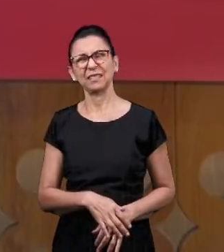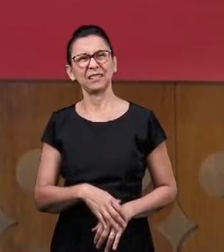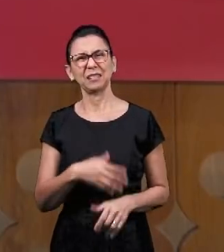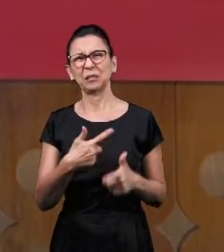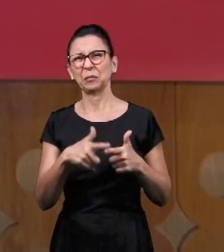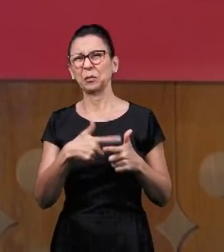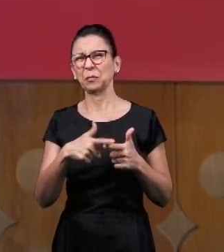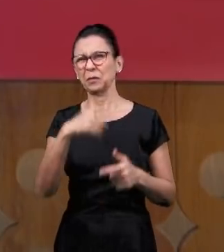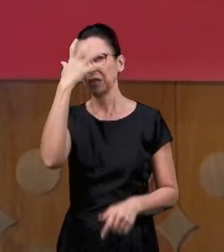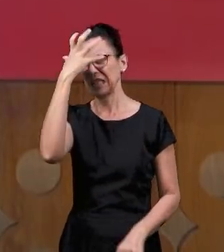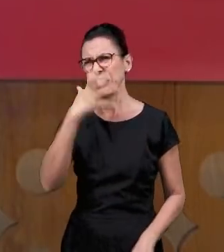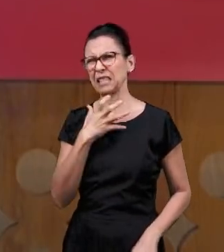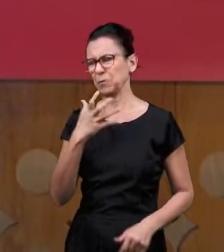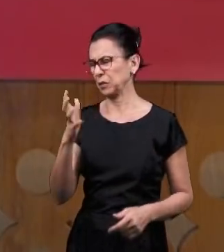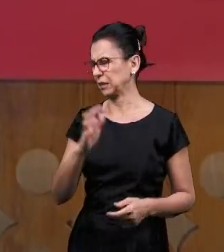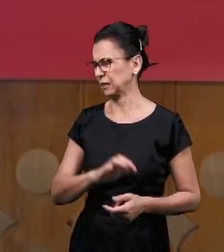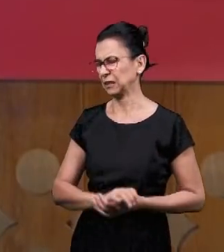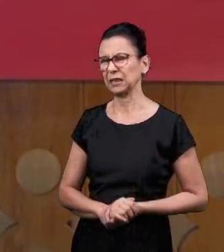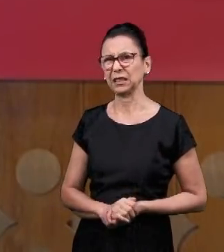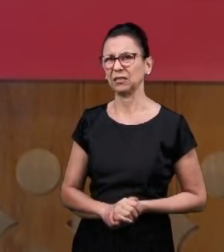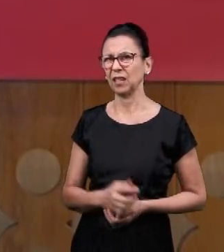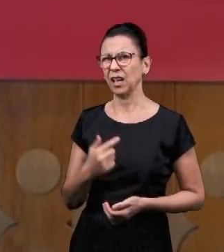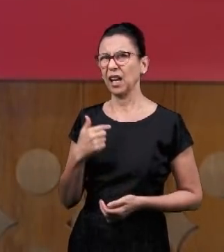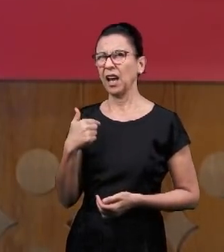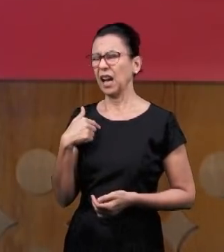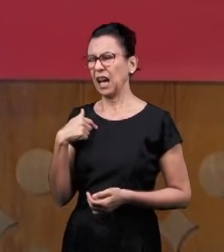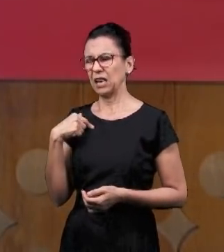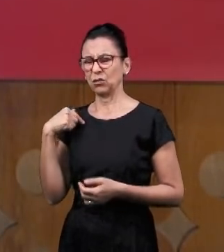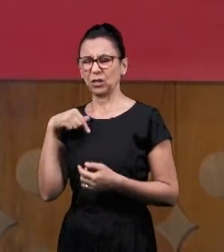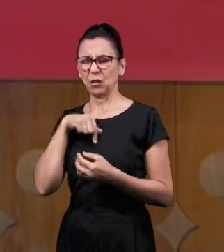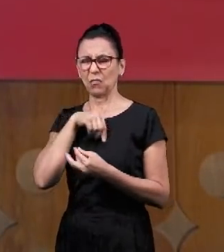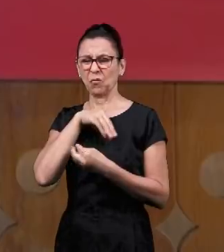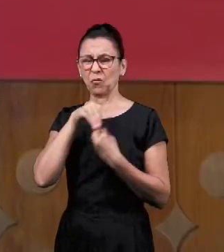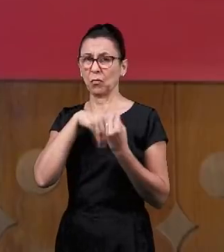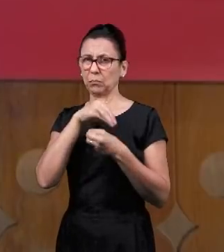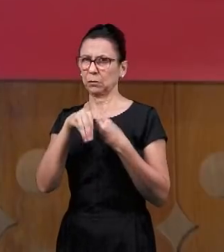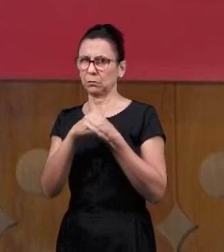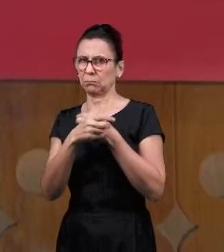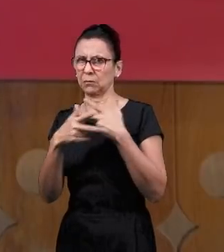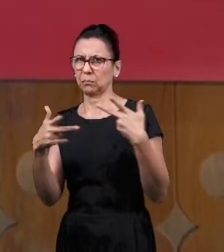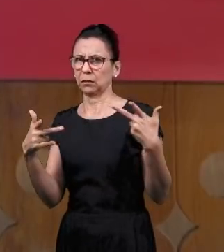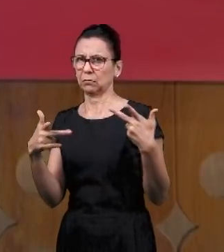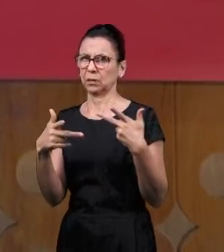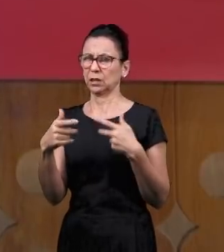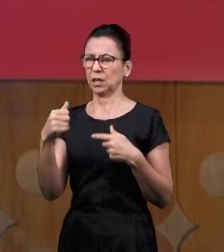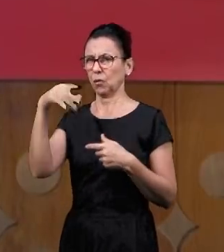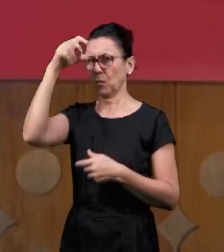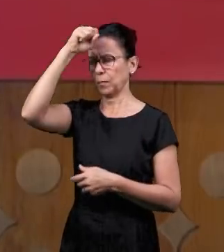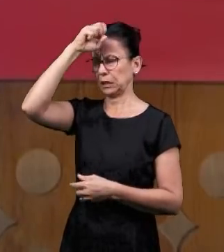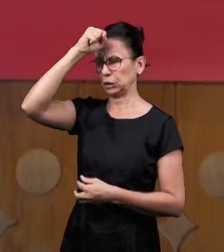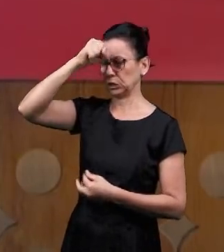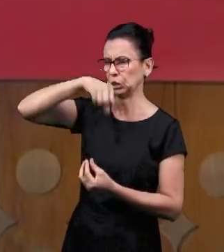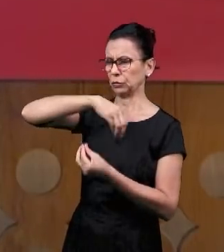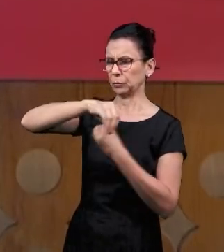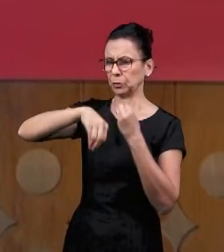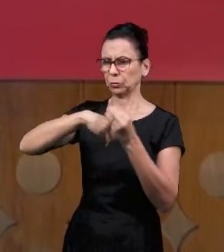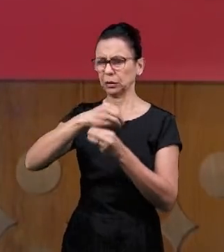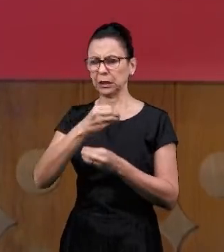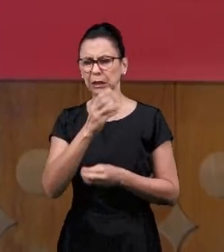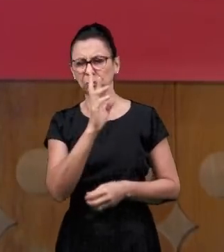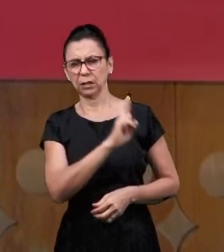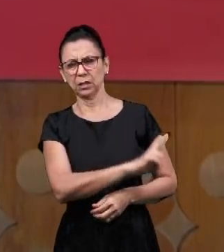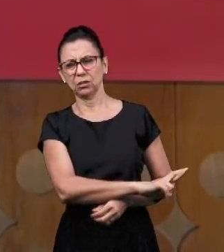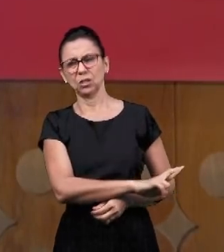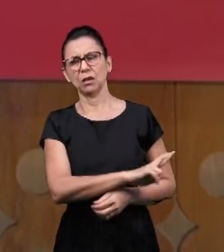estou aborrecido, eu aqui acho que eu vou misturar, vou fazer um negócio aqui misturado mesmo com o que eu aprendi de coisa. Acho que é isso mesmo,